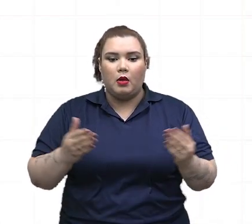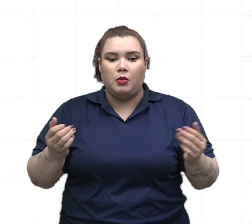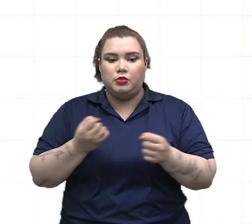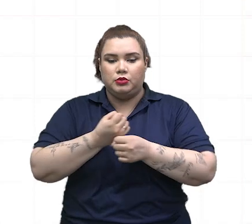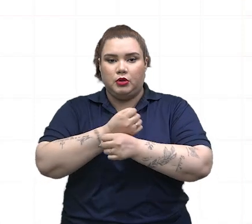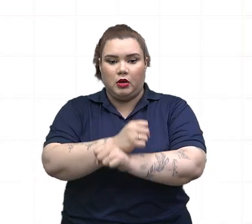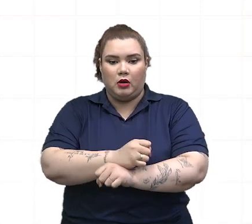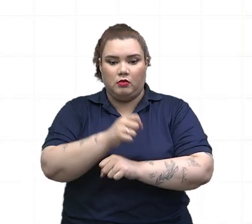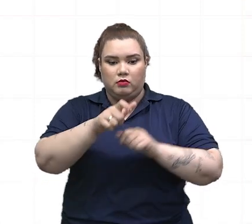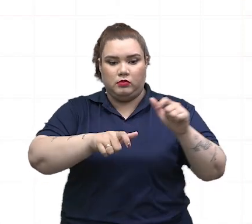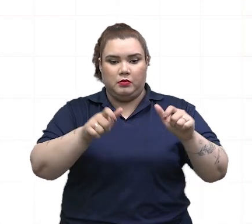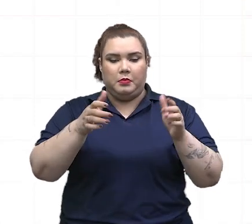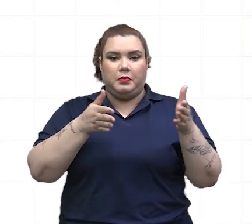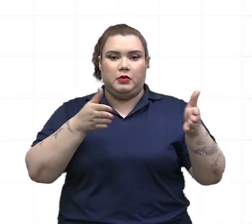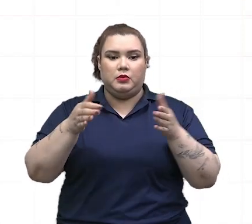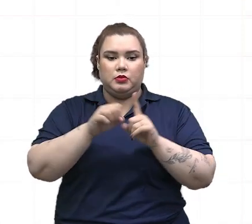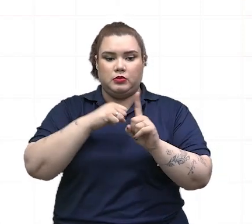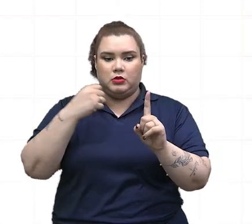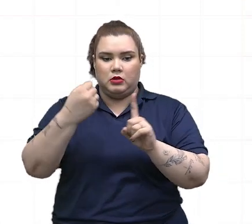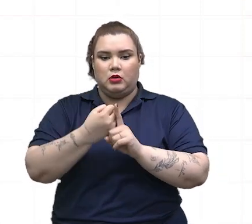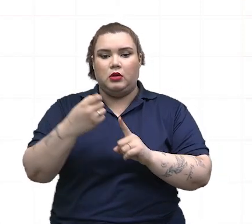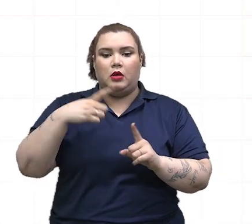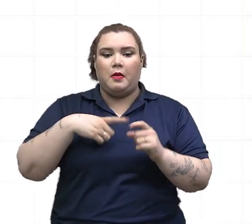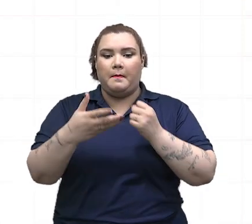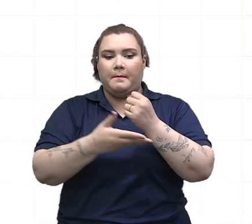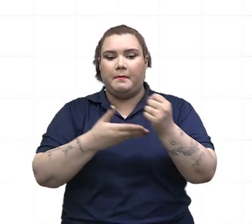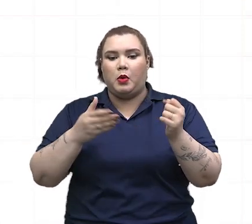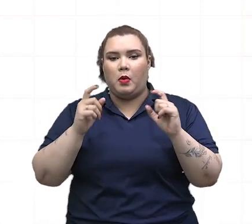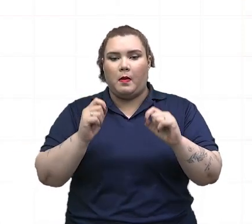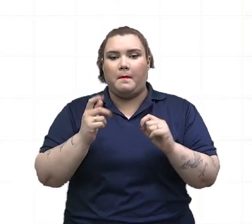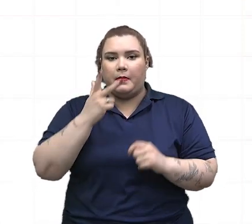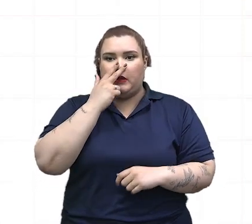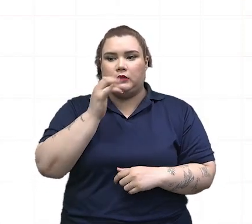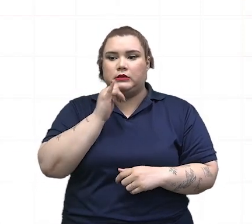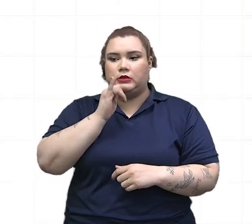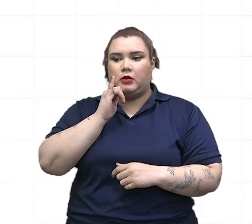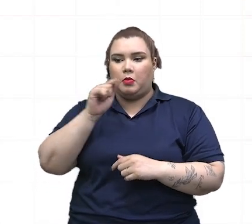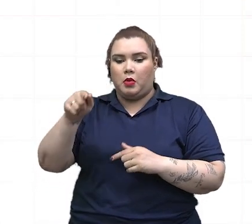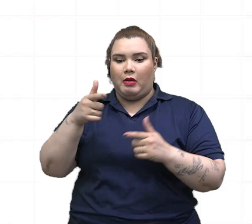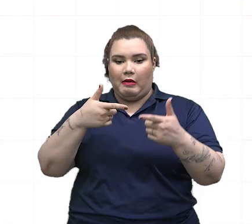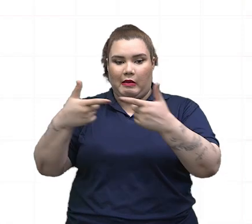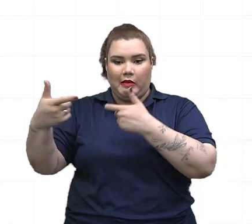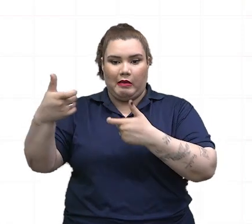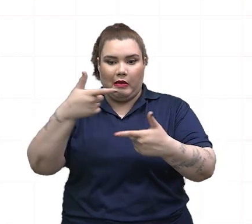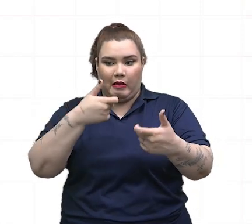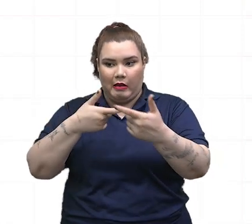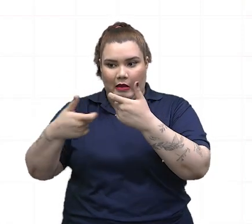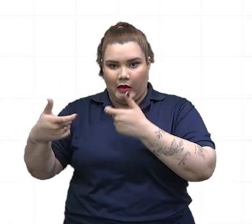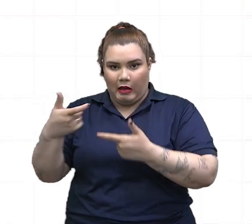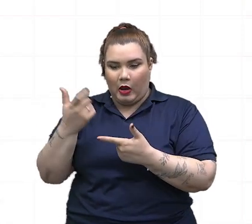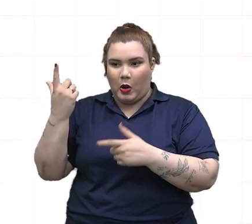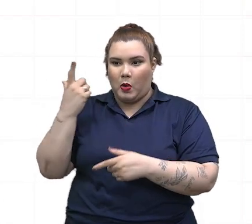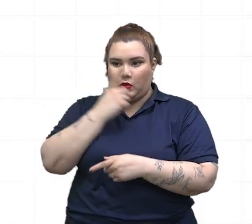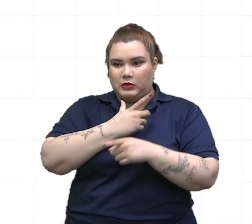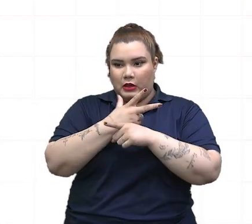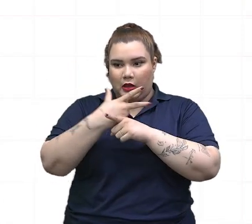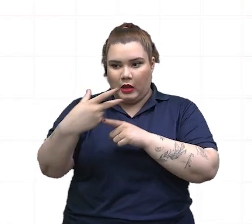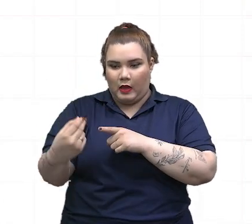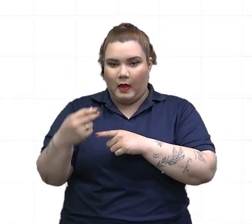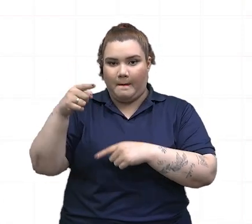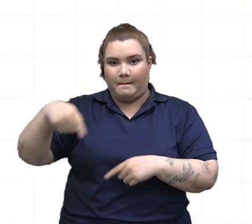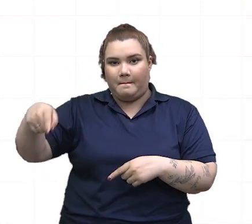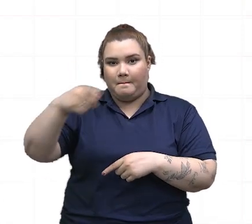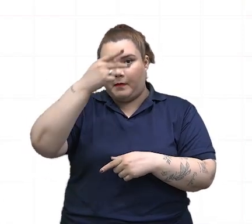escravos nessas sociedades eram basicamente o que? Prisioneiros das conquistas e das